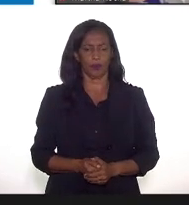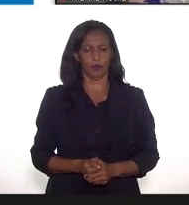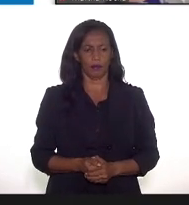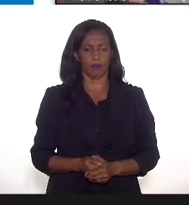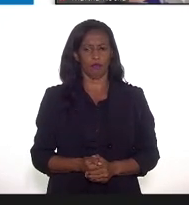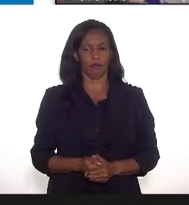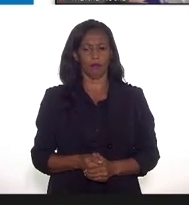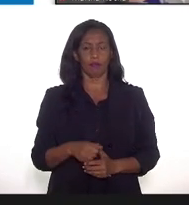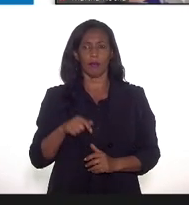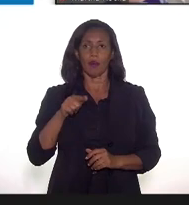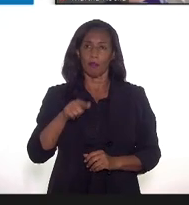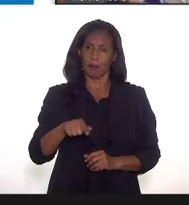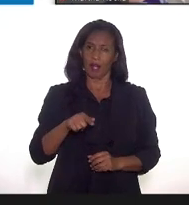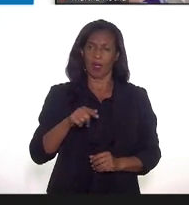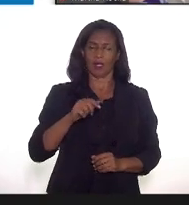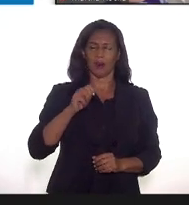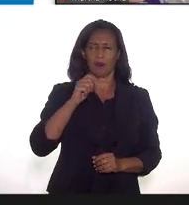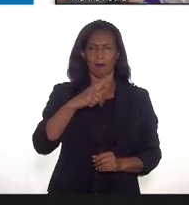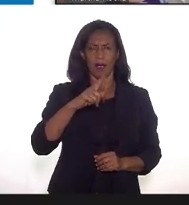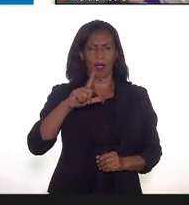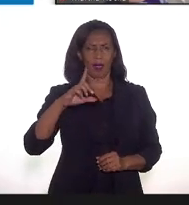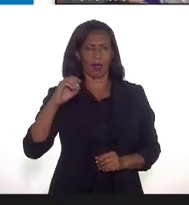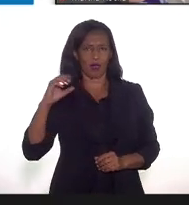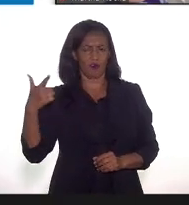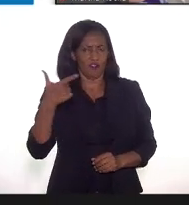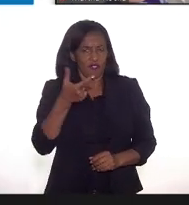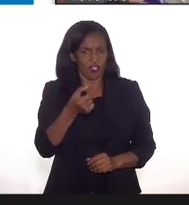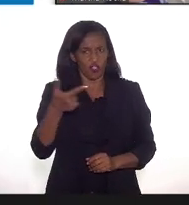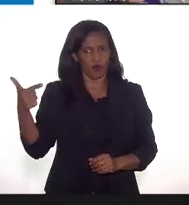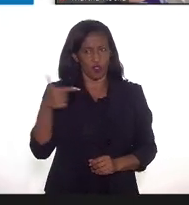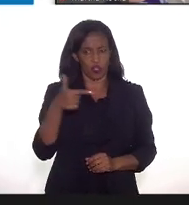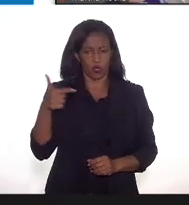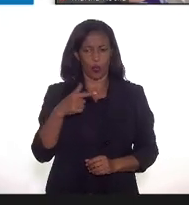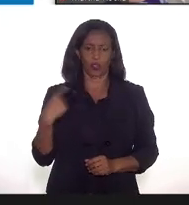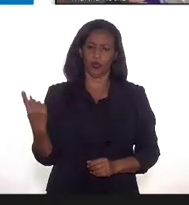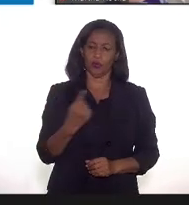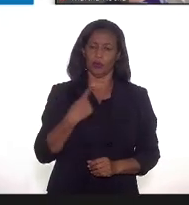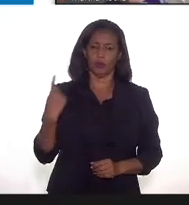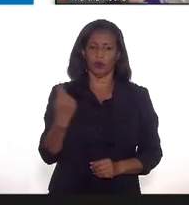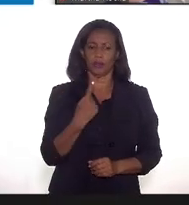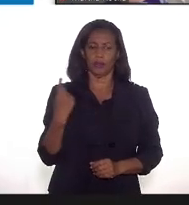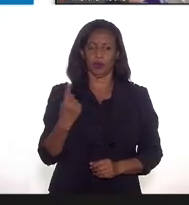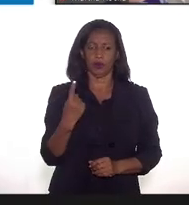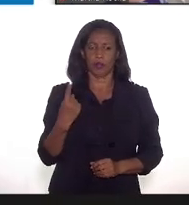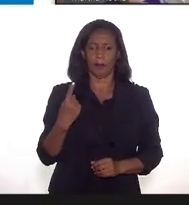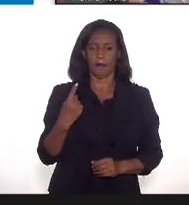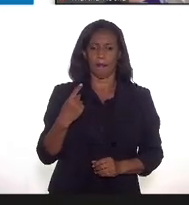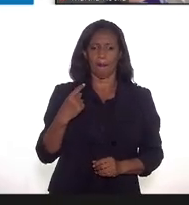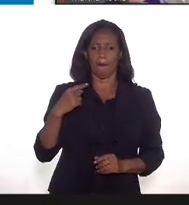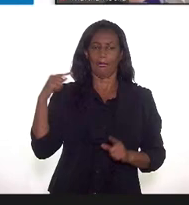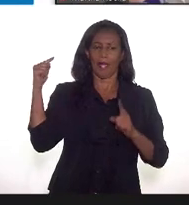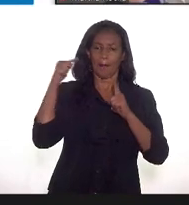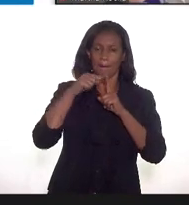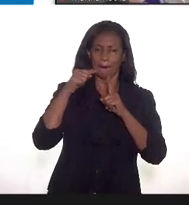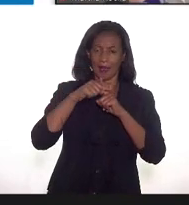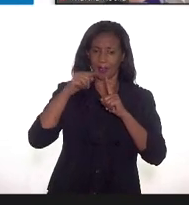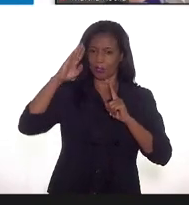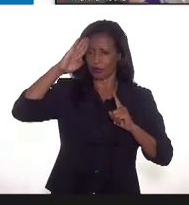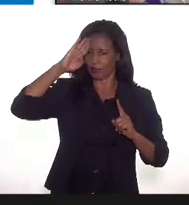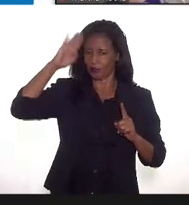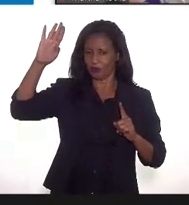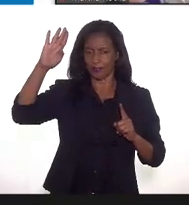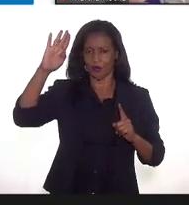Para esta LDO de 2022, nós vamos tratar aqui a nossa parte de metas e prioridades, as metas